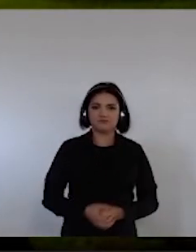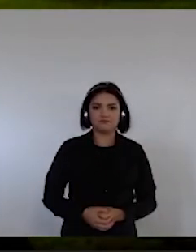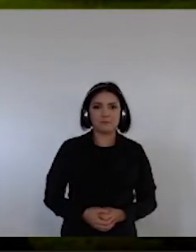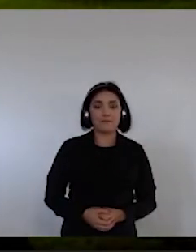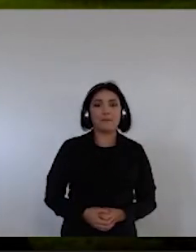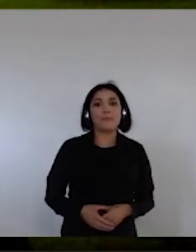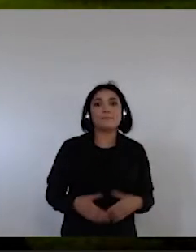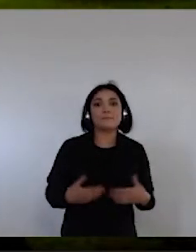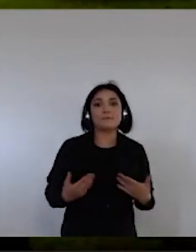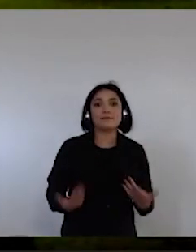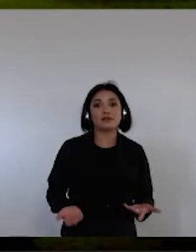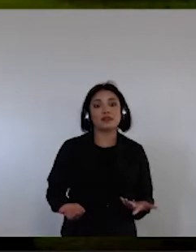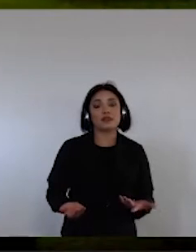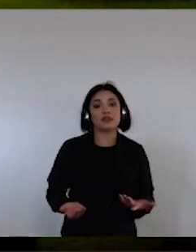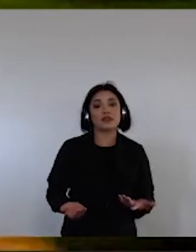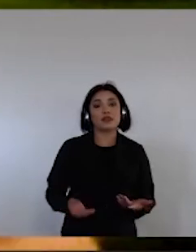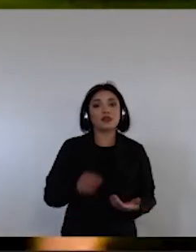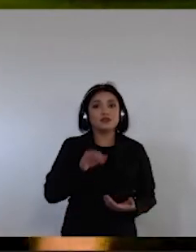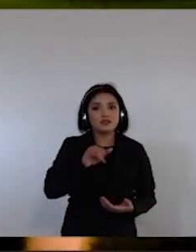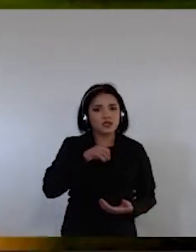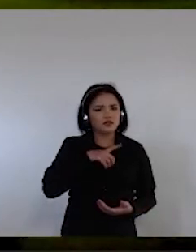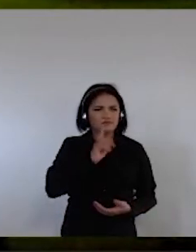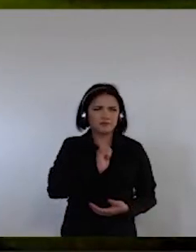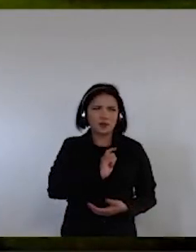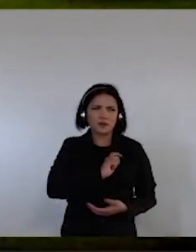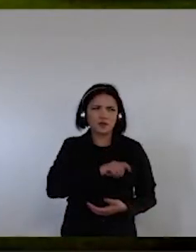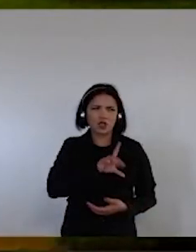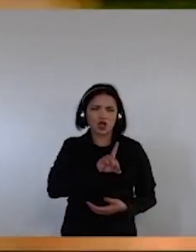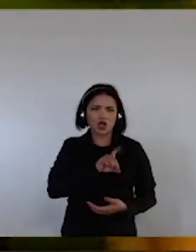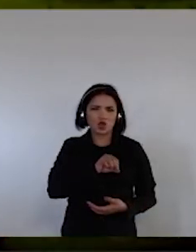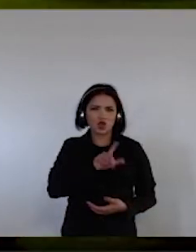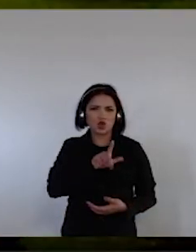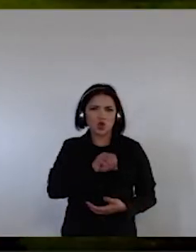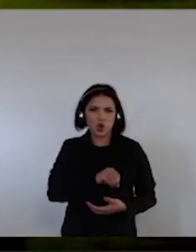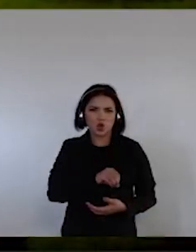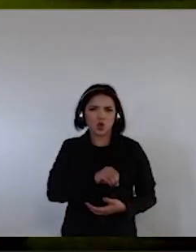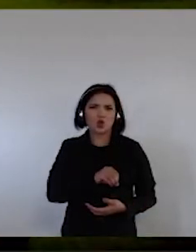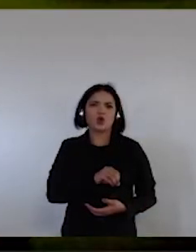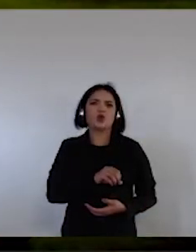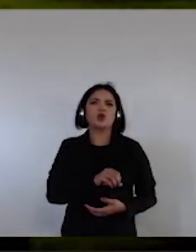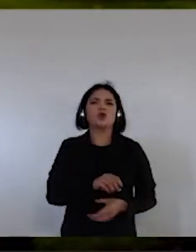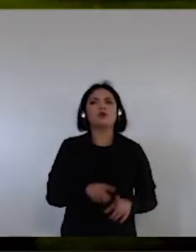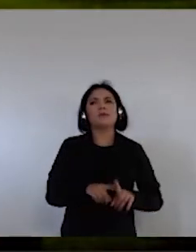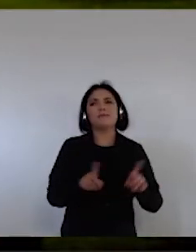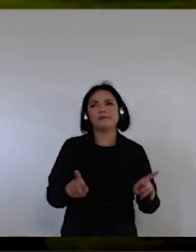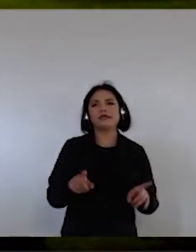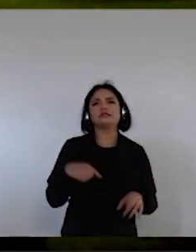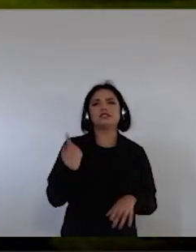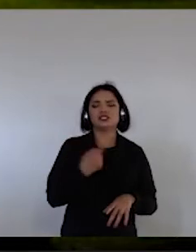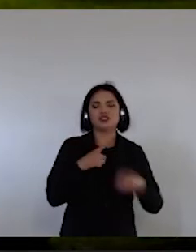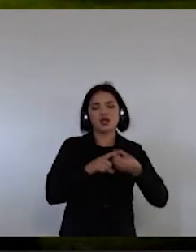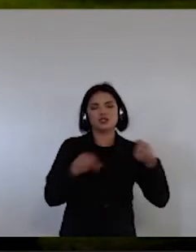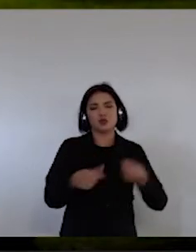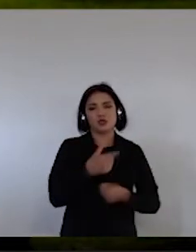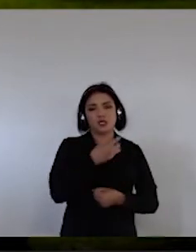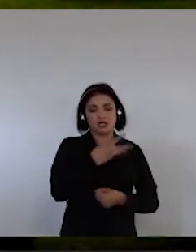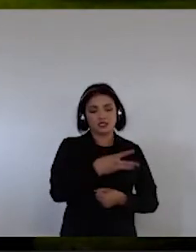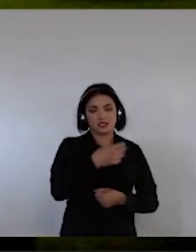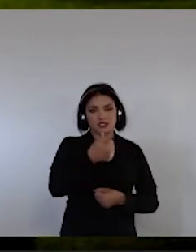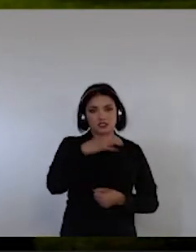de limite, porque normalmente são 600 dias e podem ser 1.200. Então, o Tribunal